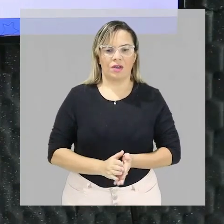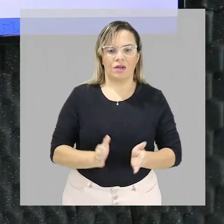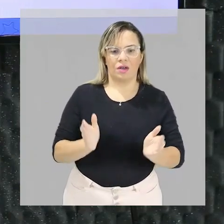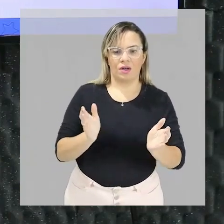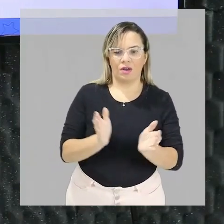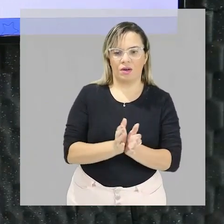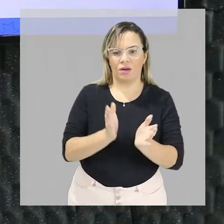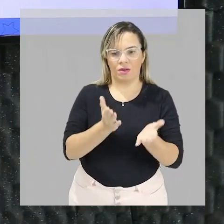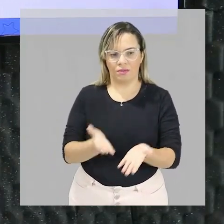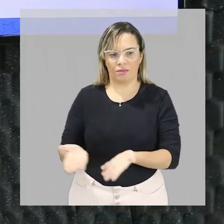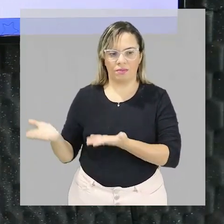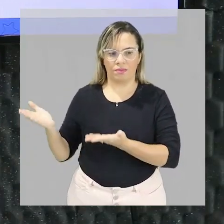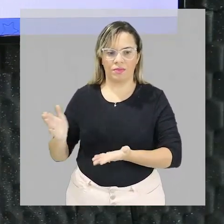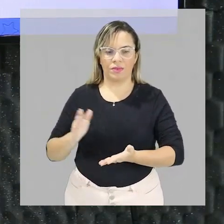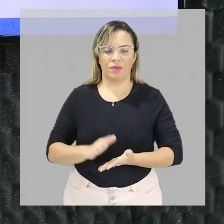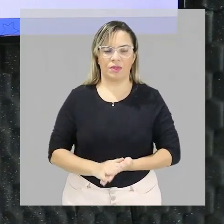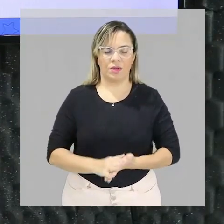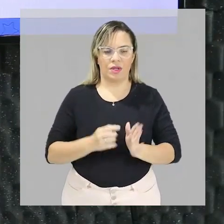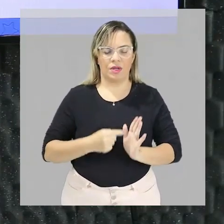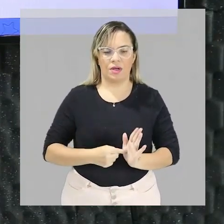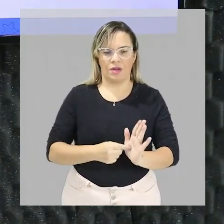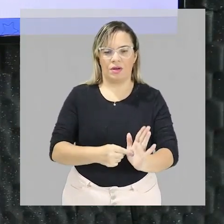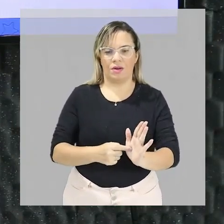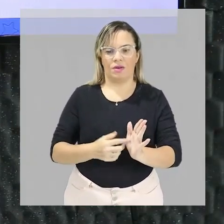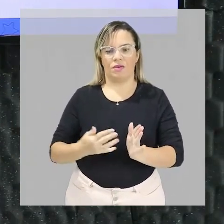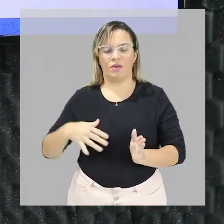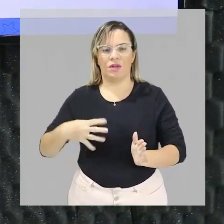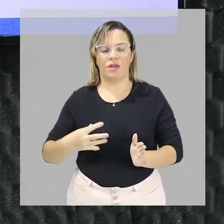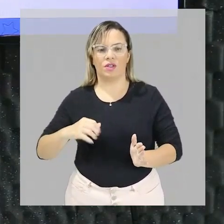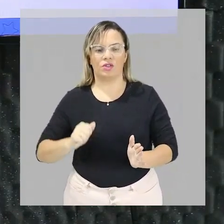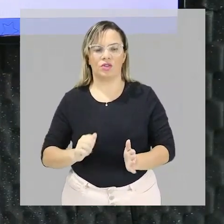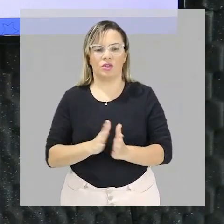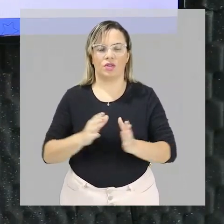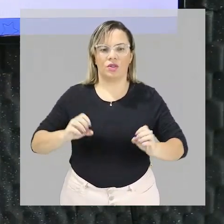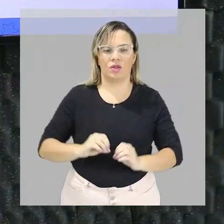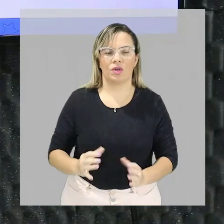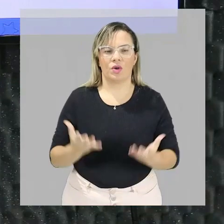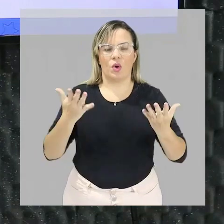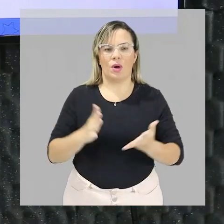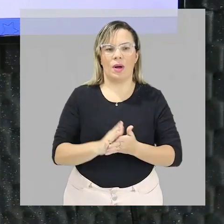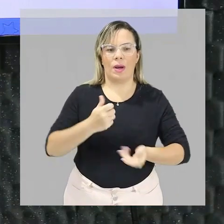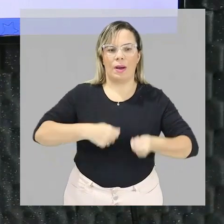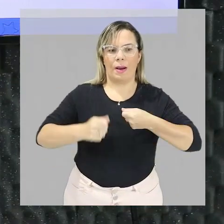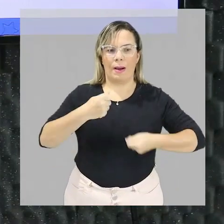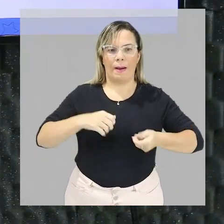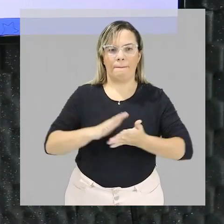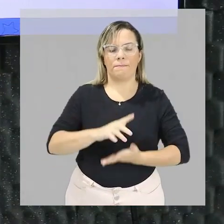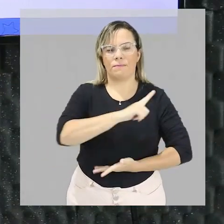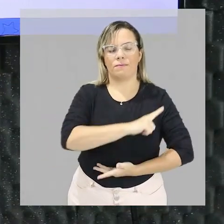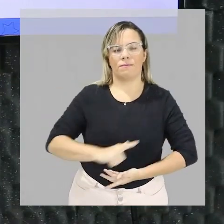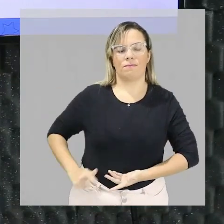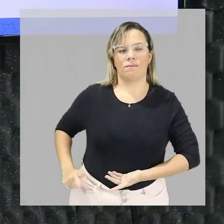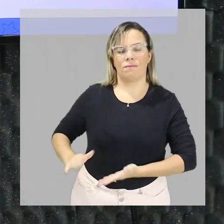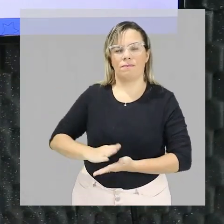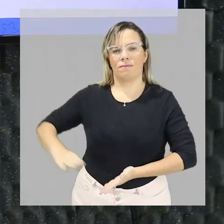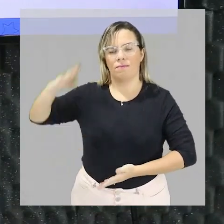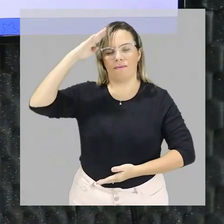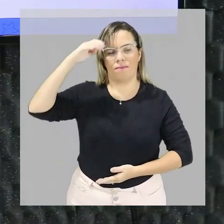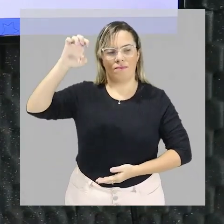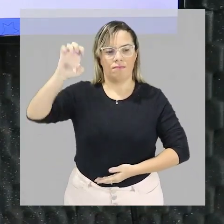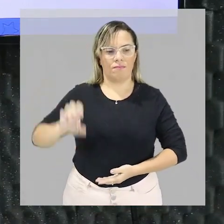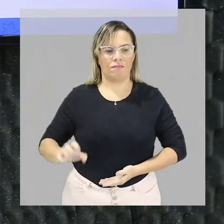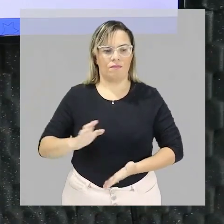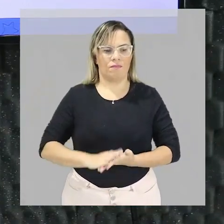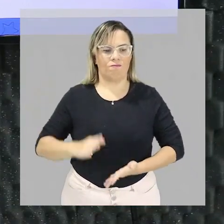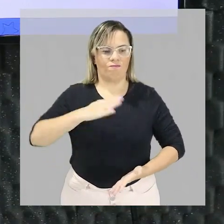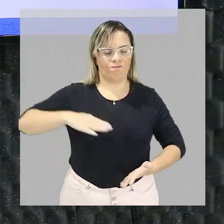música que mostra o lado bem ufanista do milagre econômico de um governo Médici, ok? A